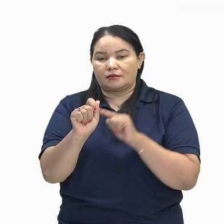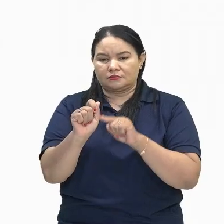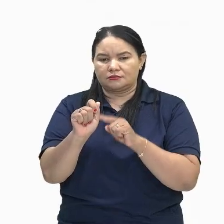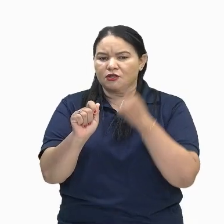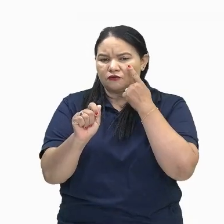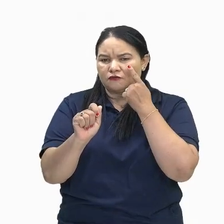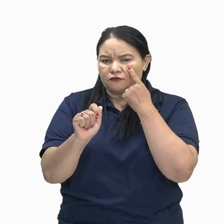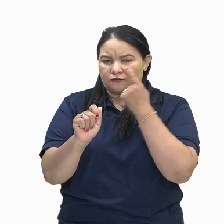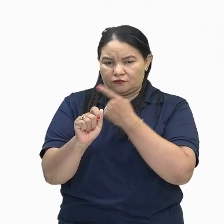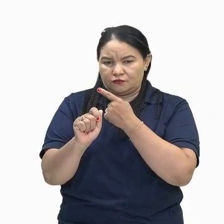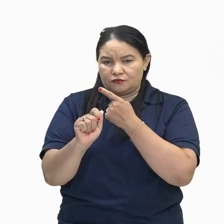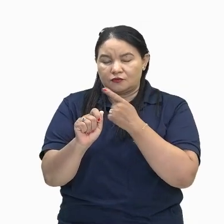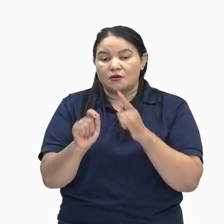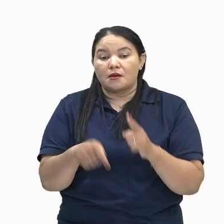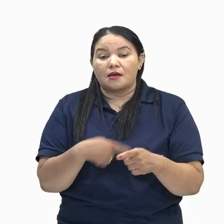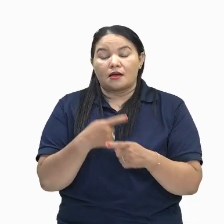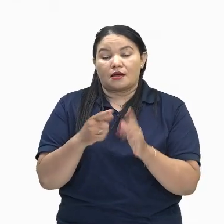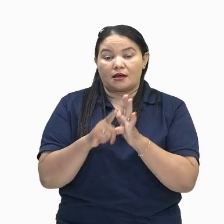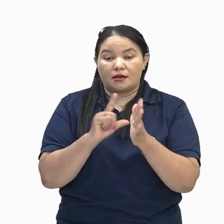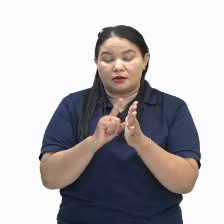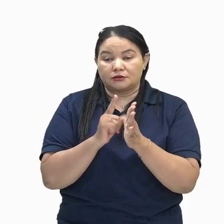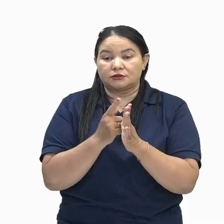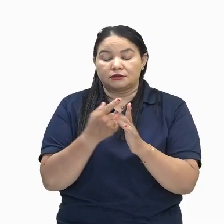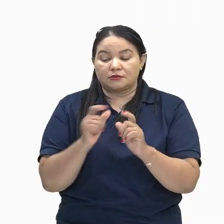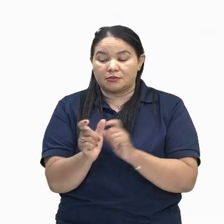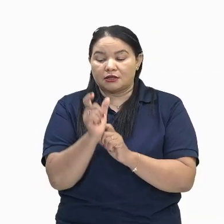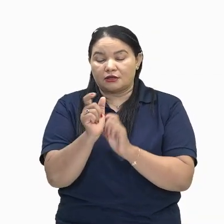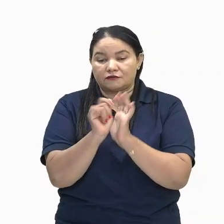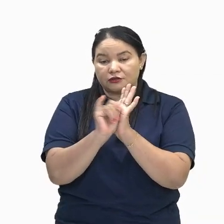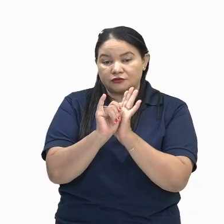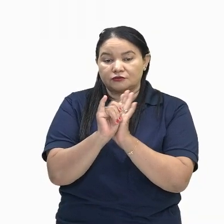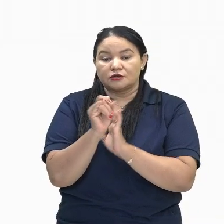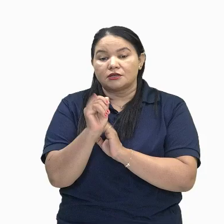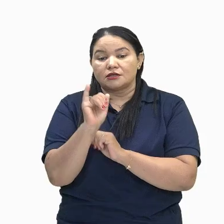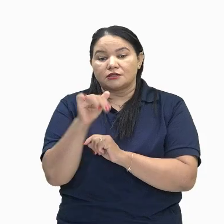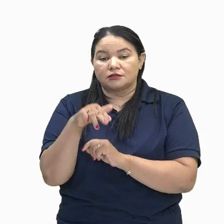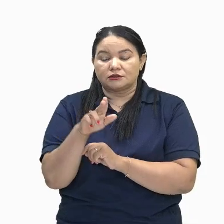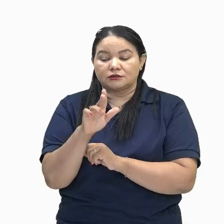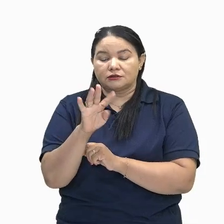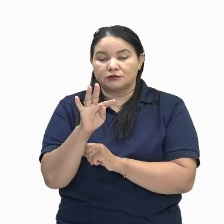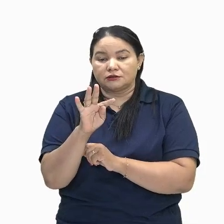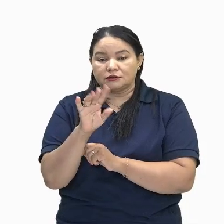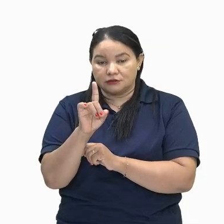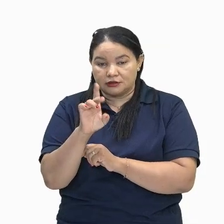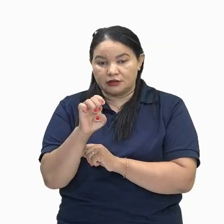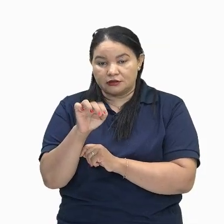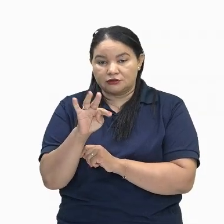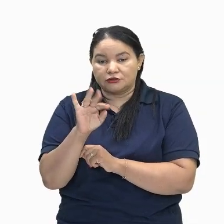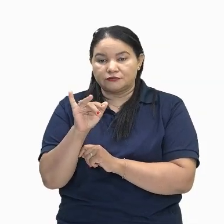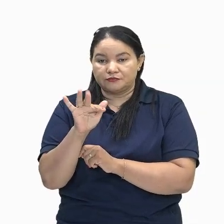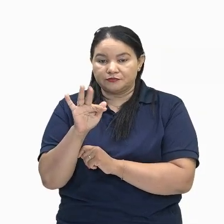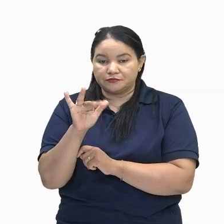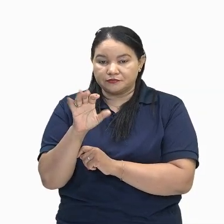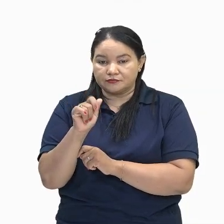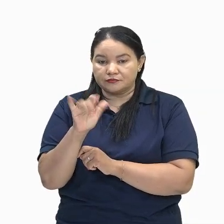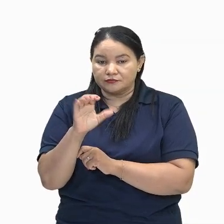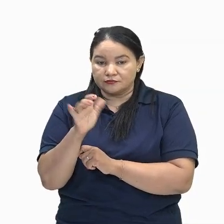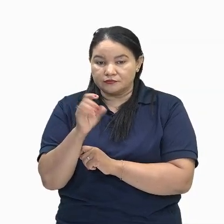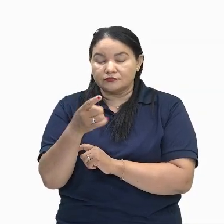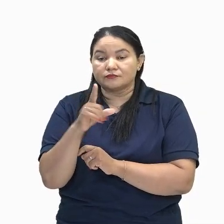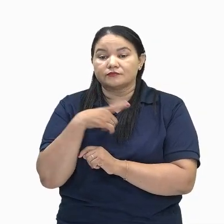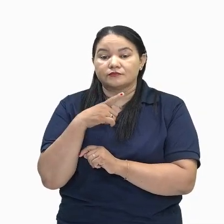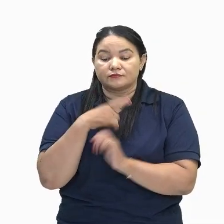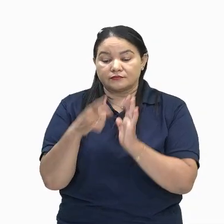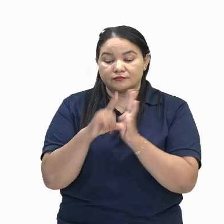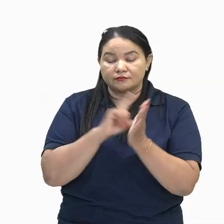mudou? Observem que aqui, antes da palavra identificação do nosso sujeito, eu tenho um artigo a. E esse a vai determinar, vai dizer